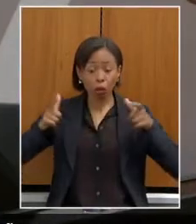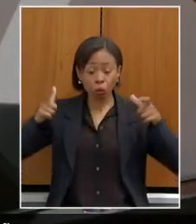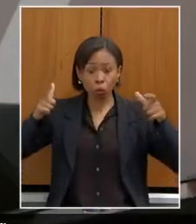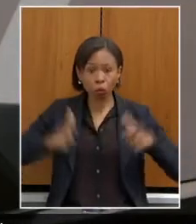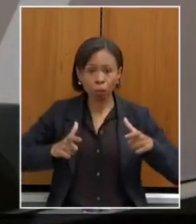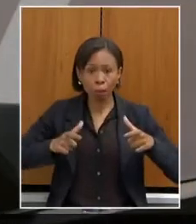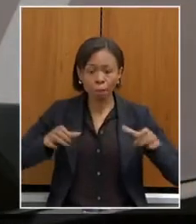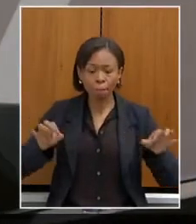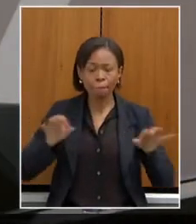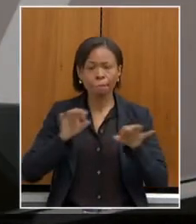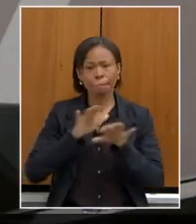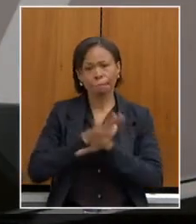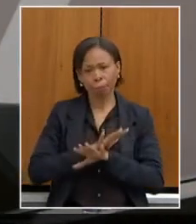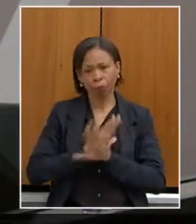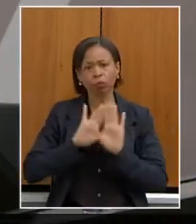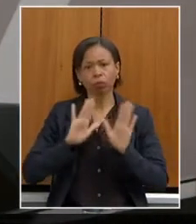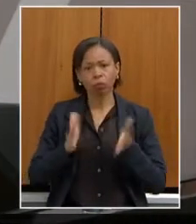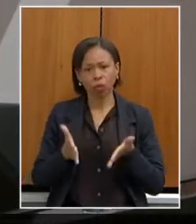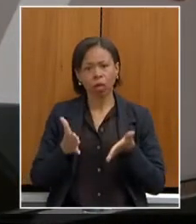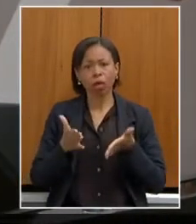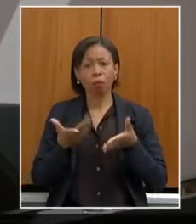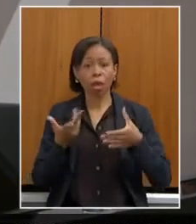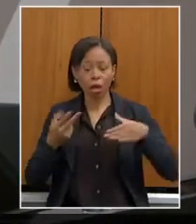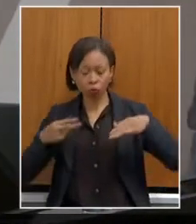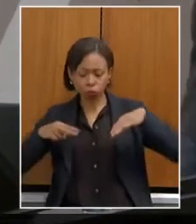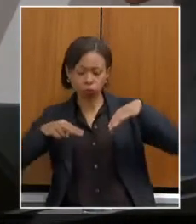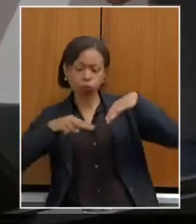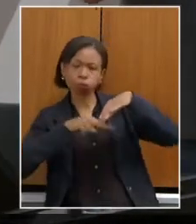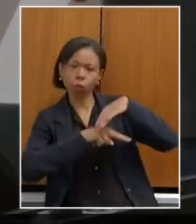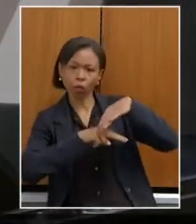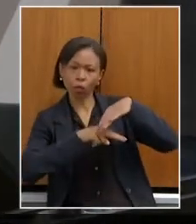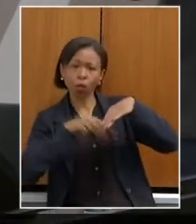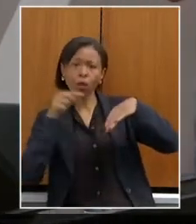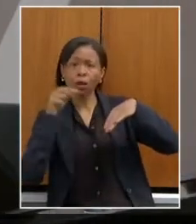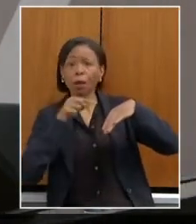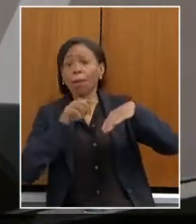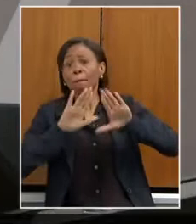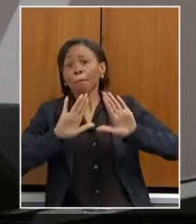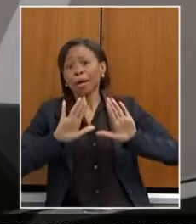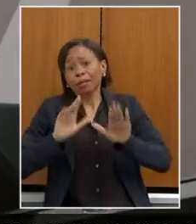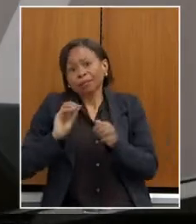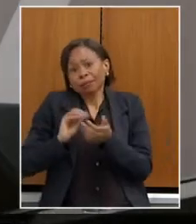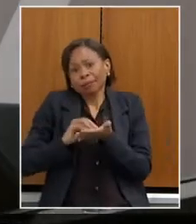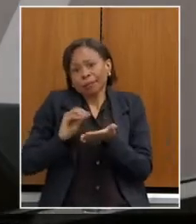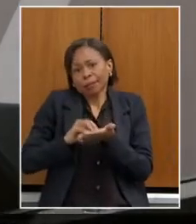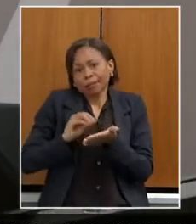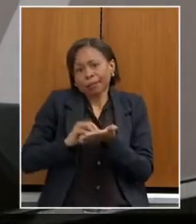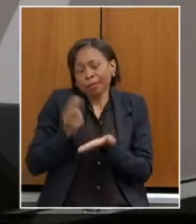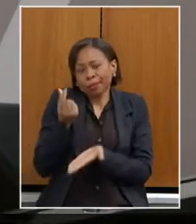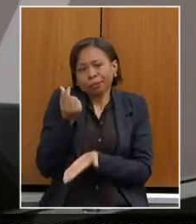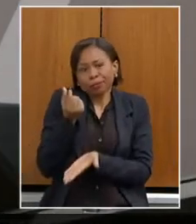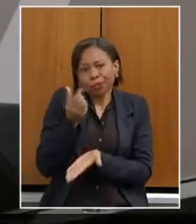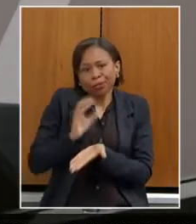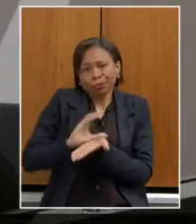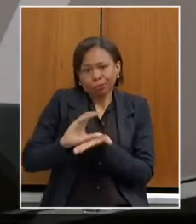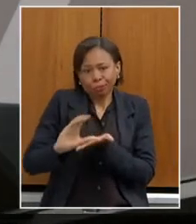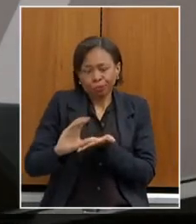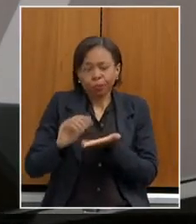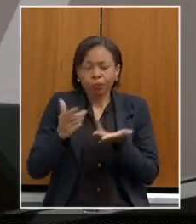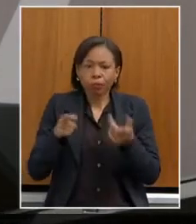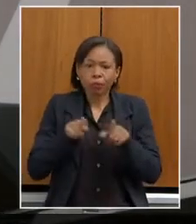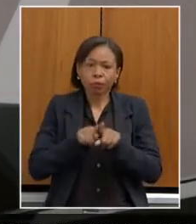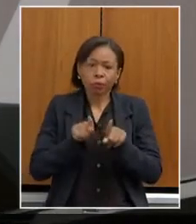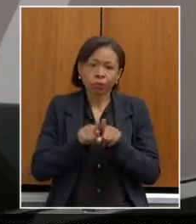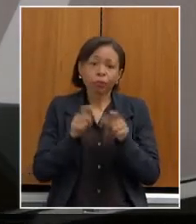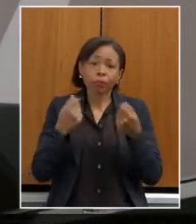para colocar o tomógrafo e não tem recursos também nós gostaríamos que o senhor melhorasse ainda